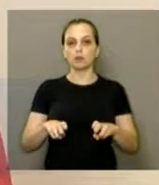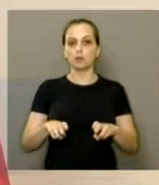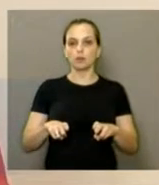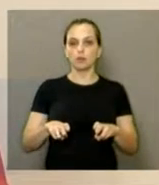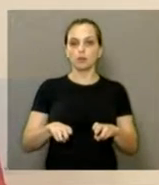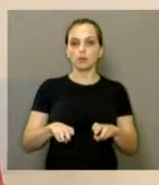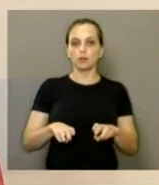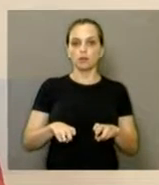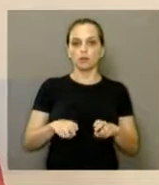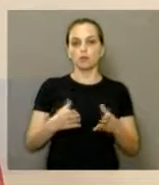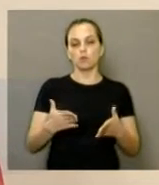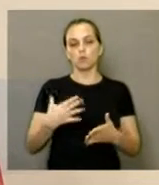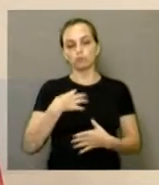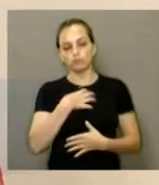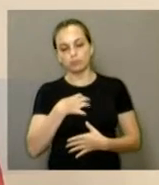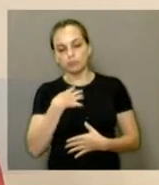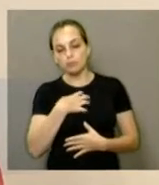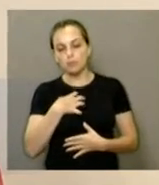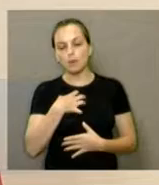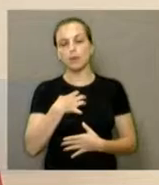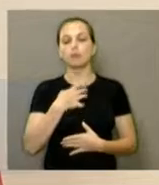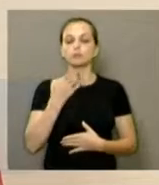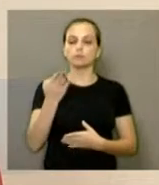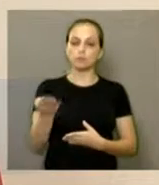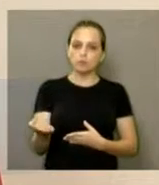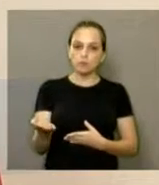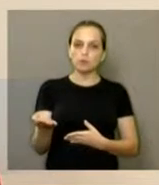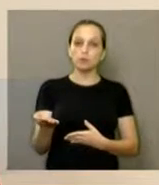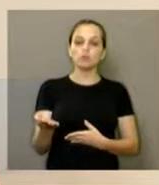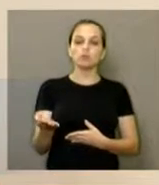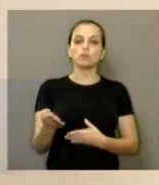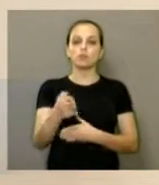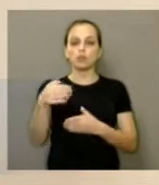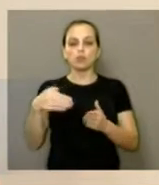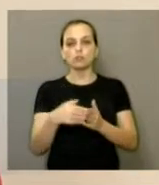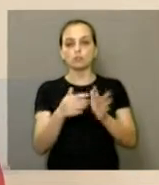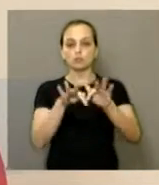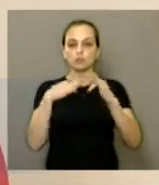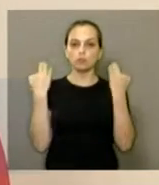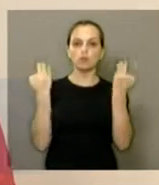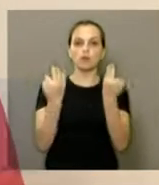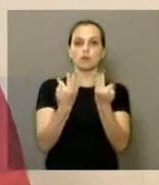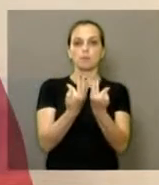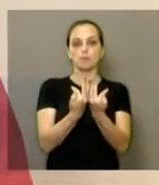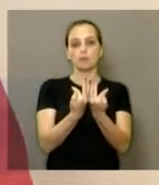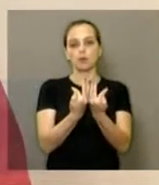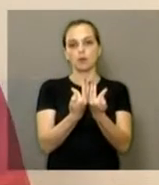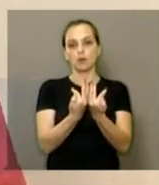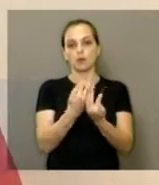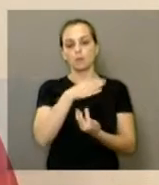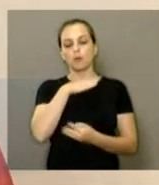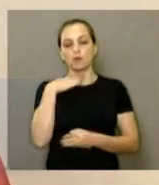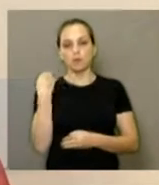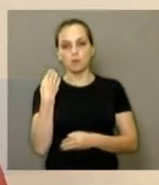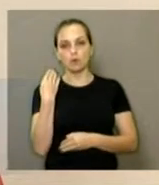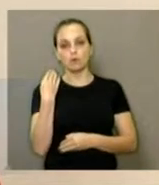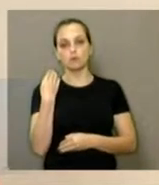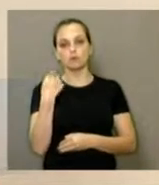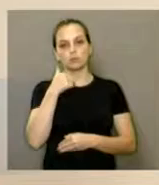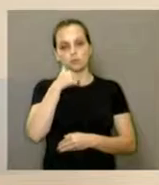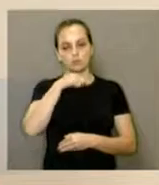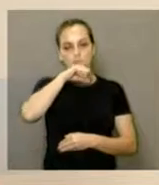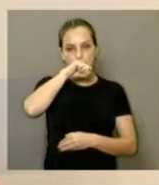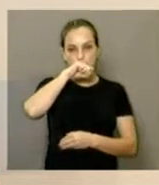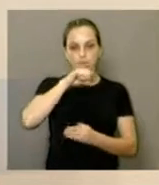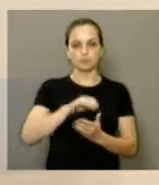publicamente, William, os meus sentimentos a você, a toda a sua família, pela passagem aí da sua